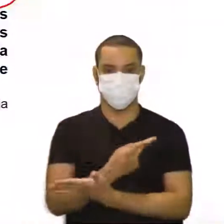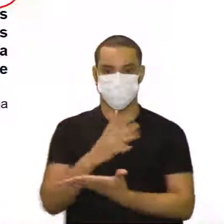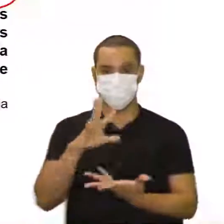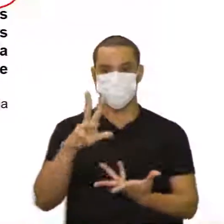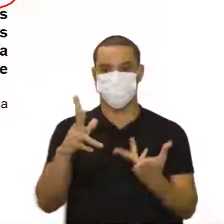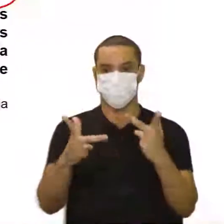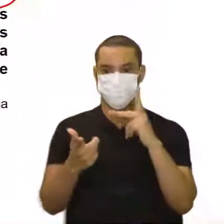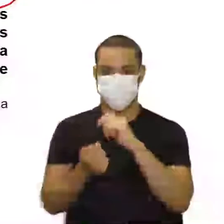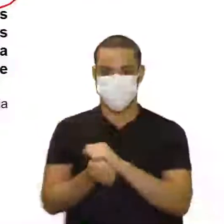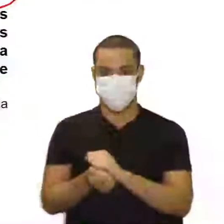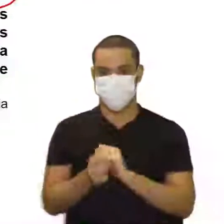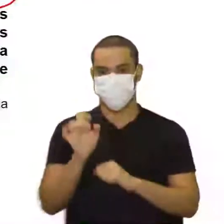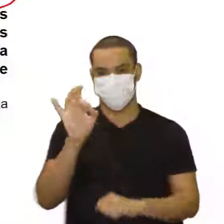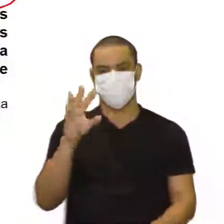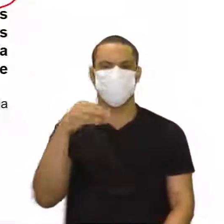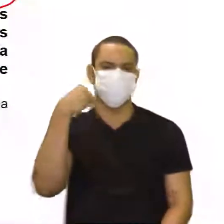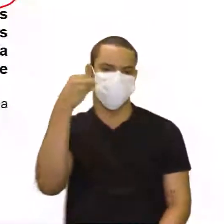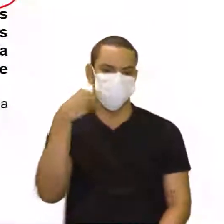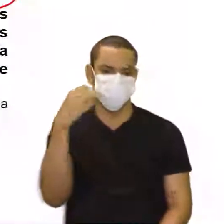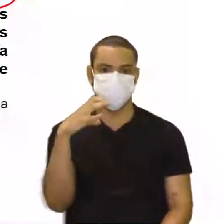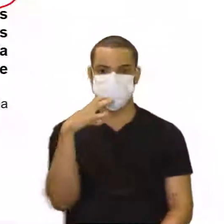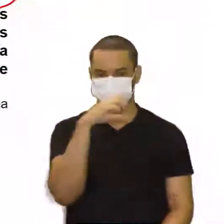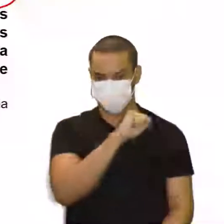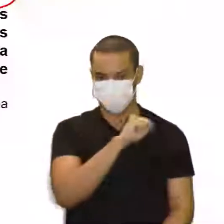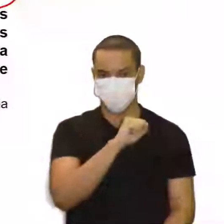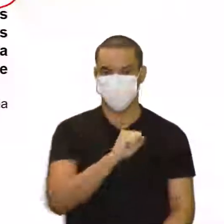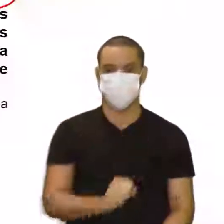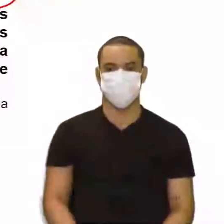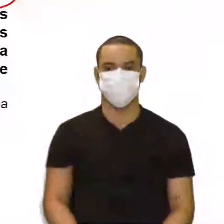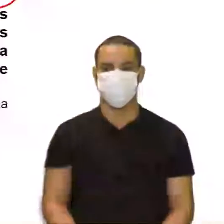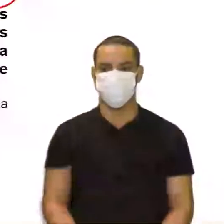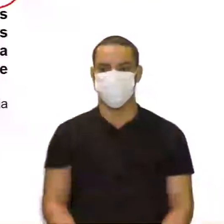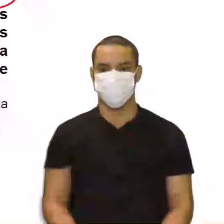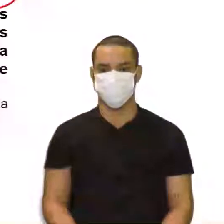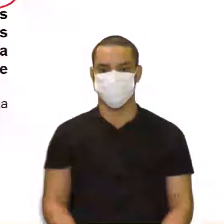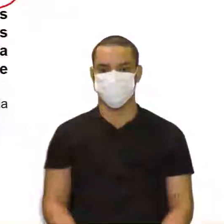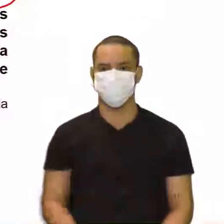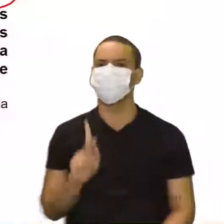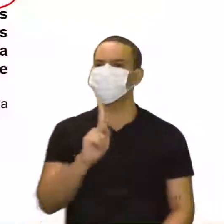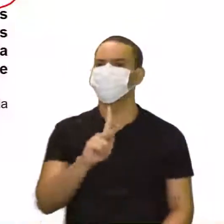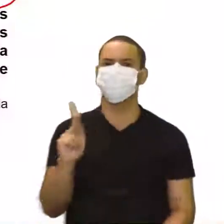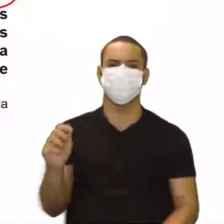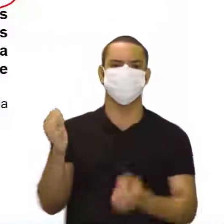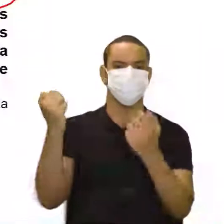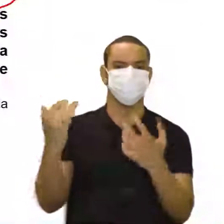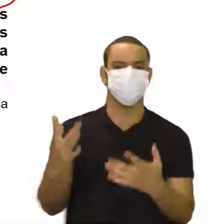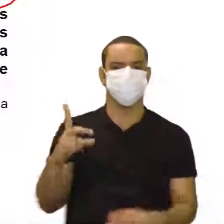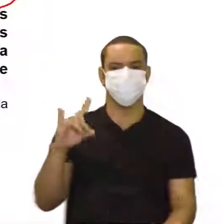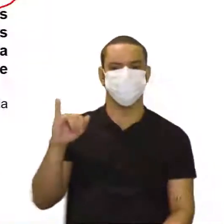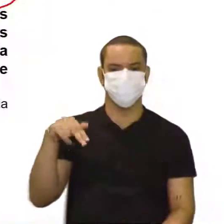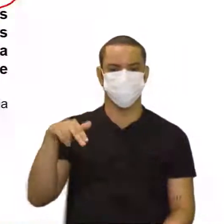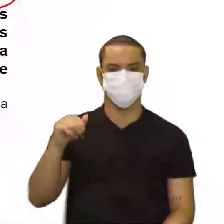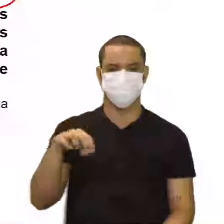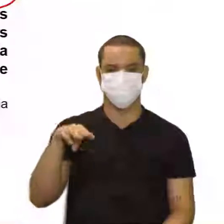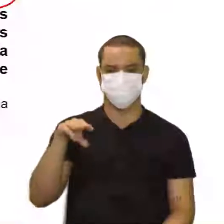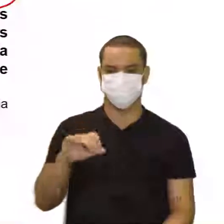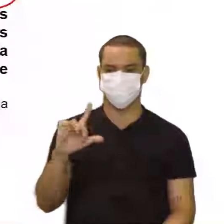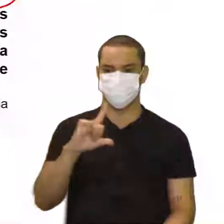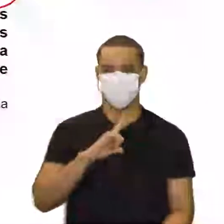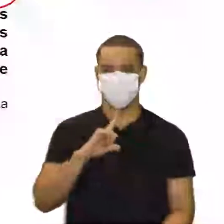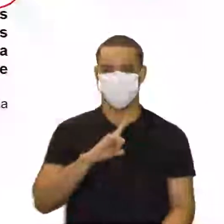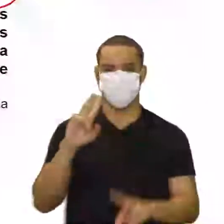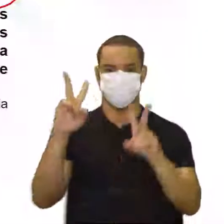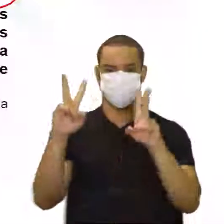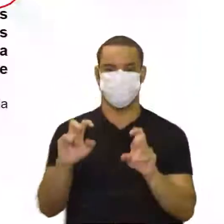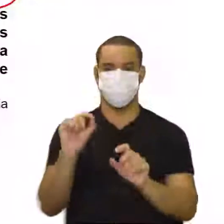autossustentado, ok? É só um experimento aqui que foi colocado. Bom, professora, você falou do dínamo. O dínamo ele tem essa questão